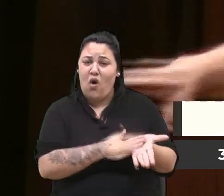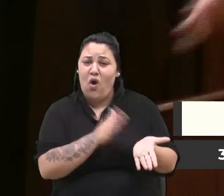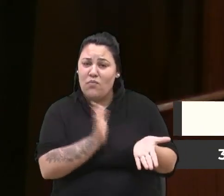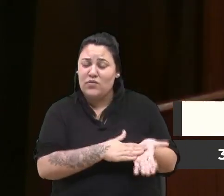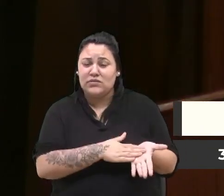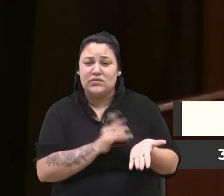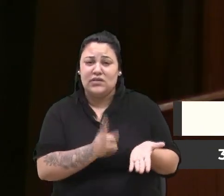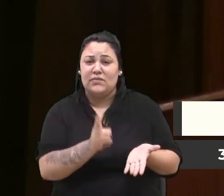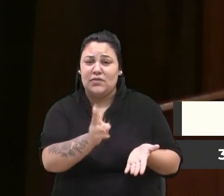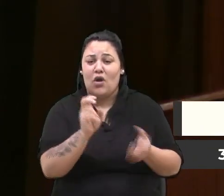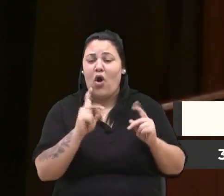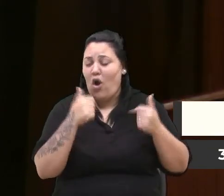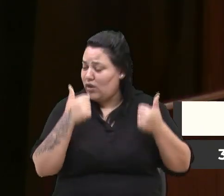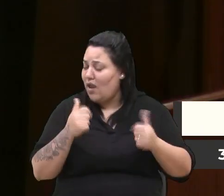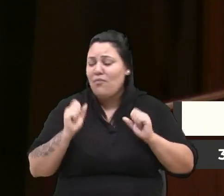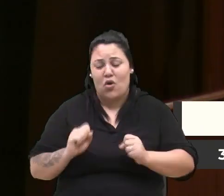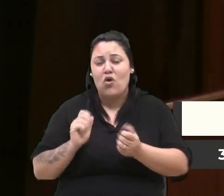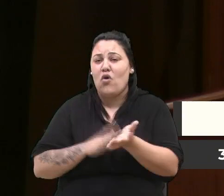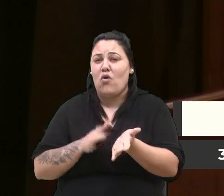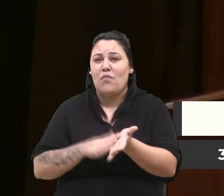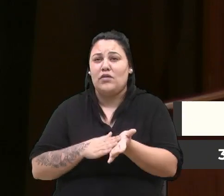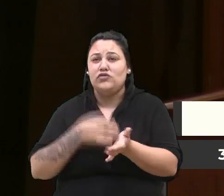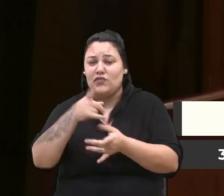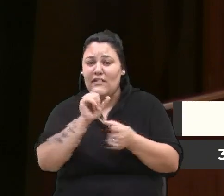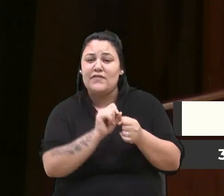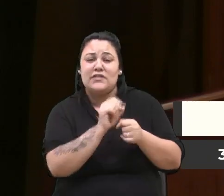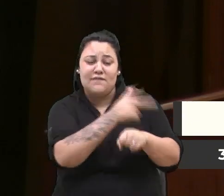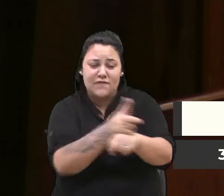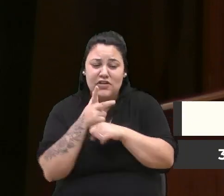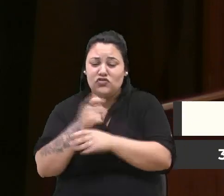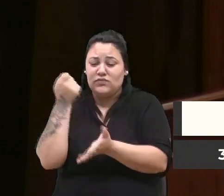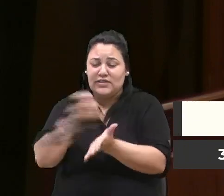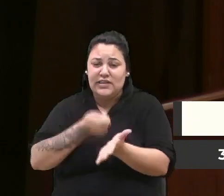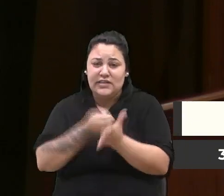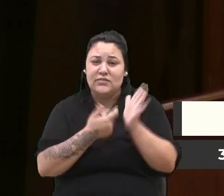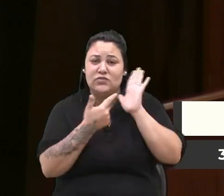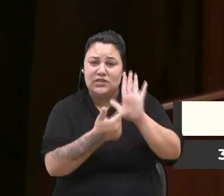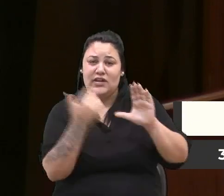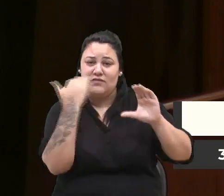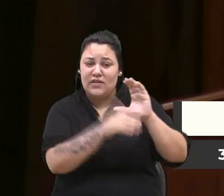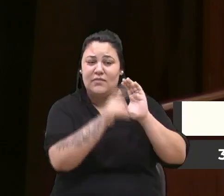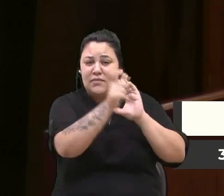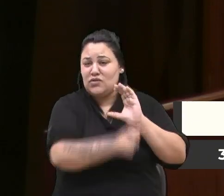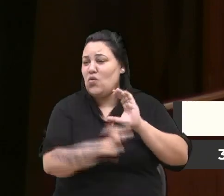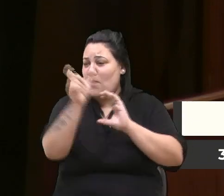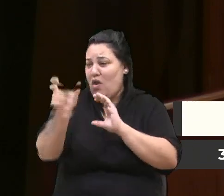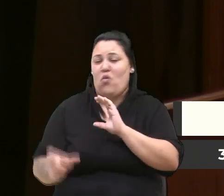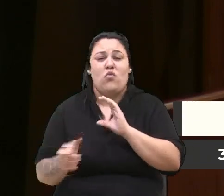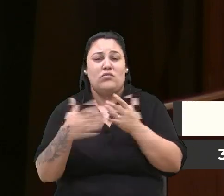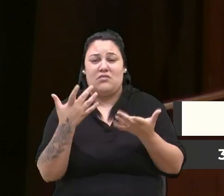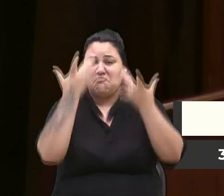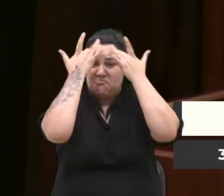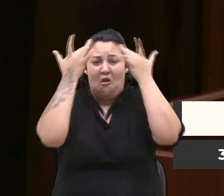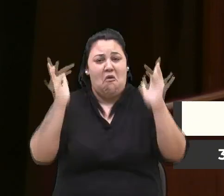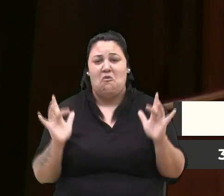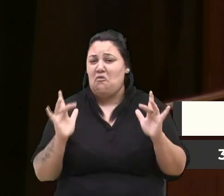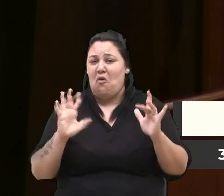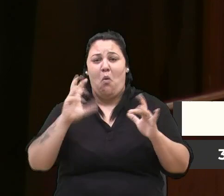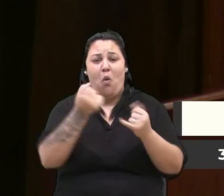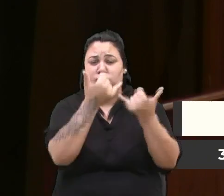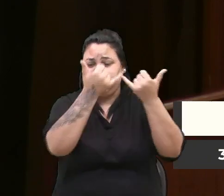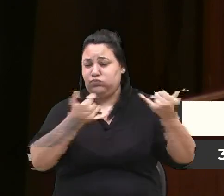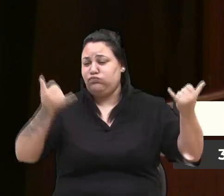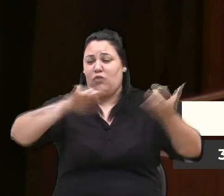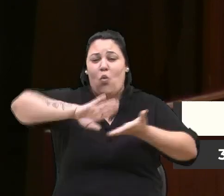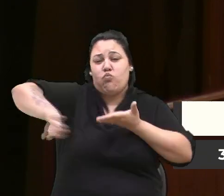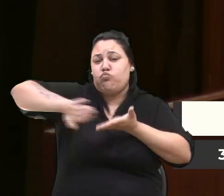tudo bem, pode cobrar. A gente vai lá, faz vídeo, tenta, manda para um, manda para outro. Eu não sei quando é que vão tirar esse fio dali. Eu